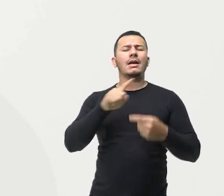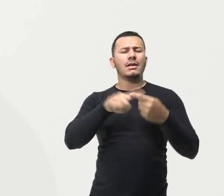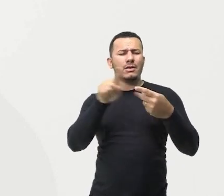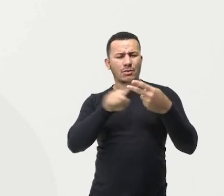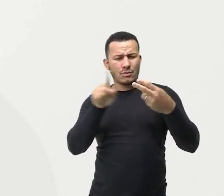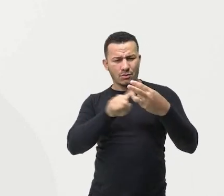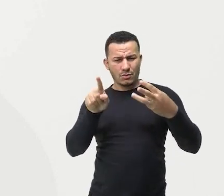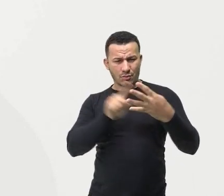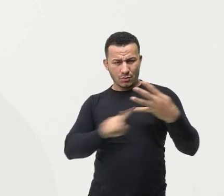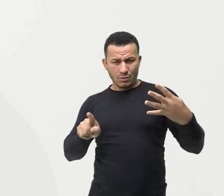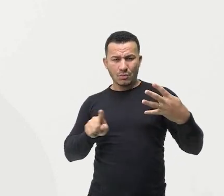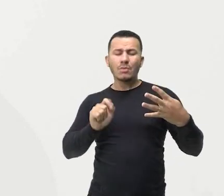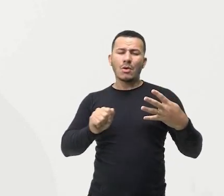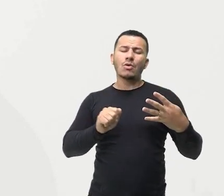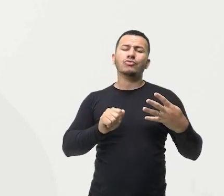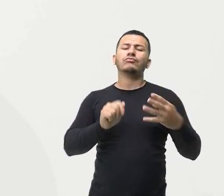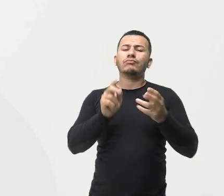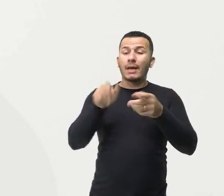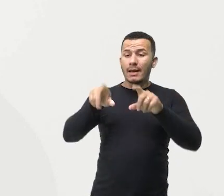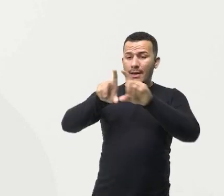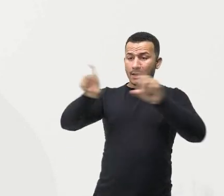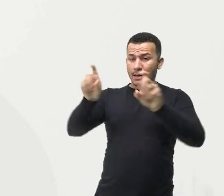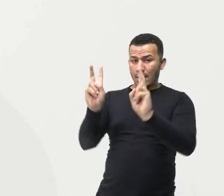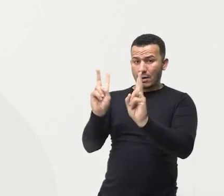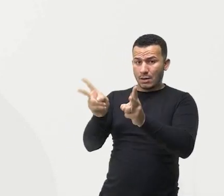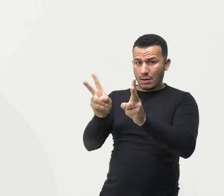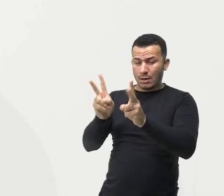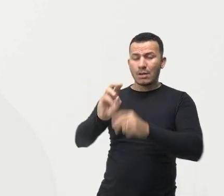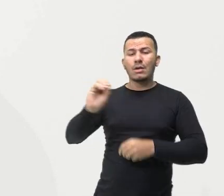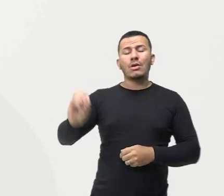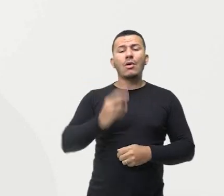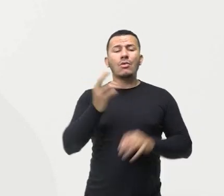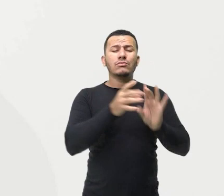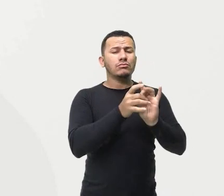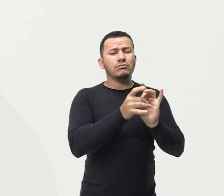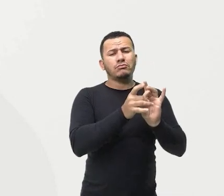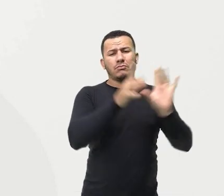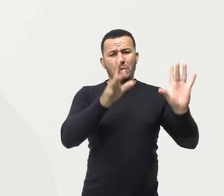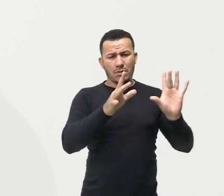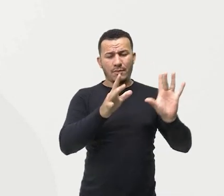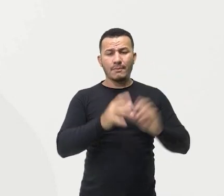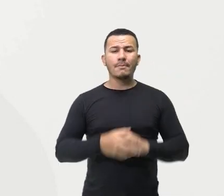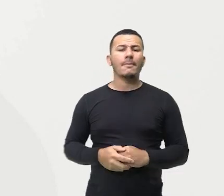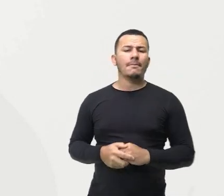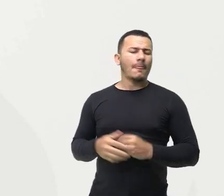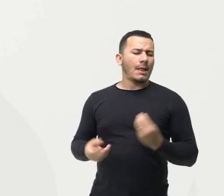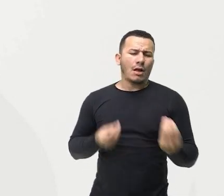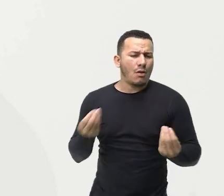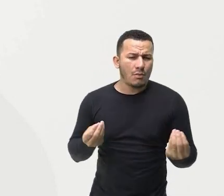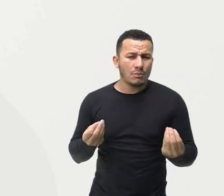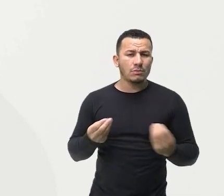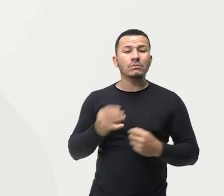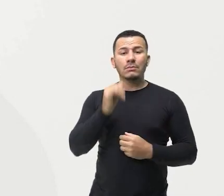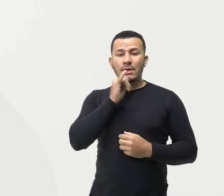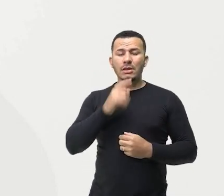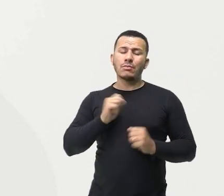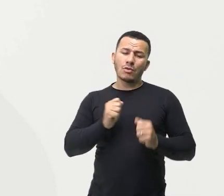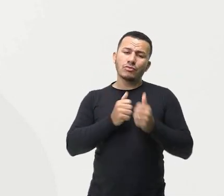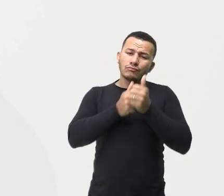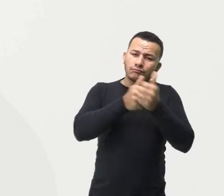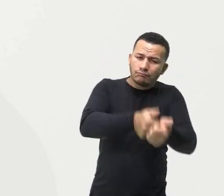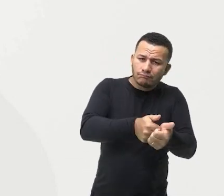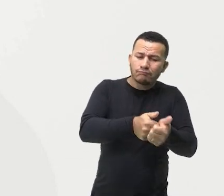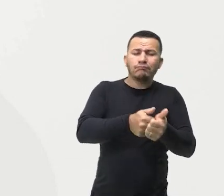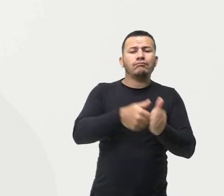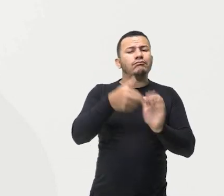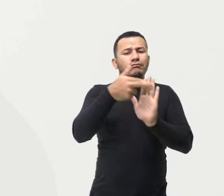em forma fixa ou livre, ou seja, que seguem ou não um padrão